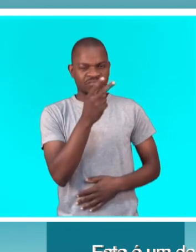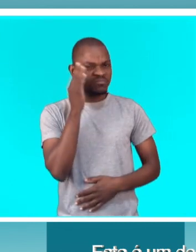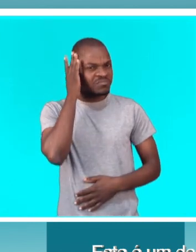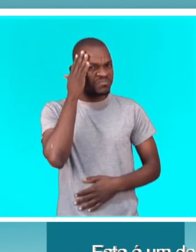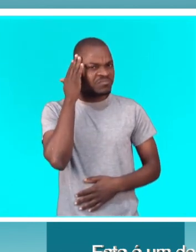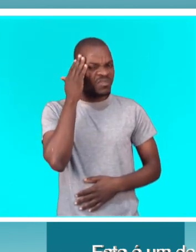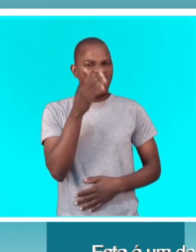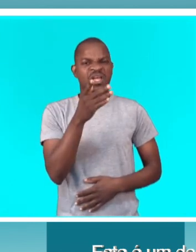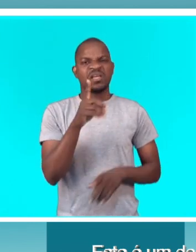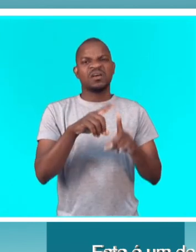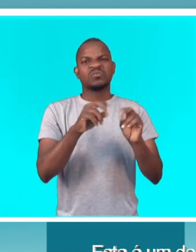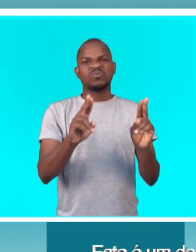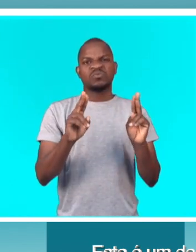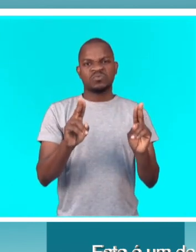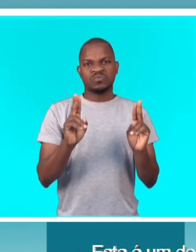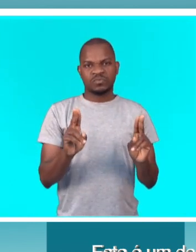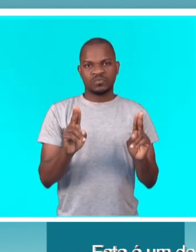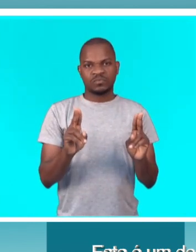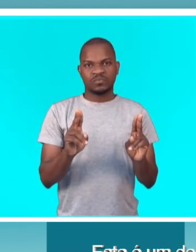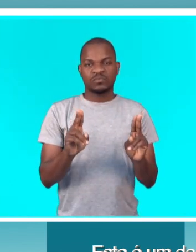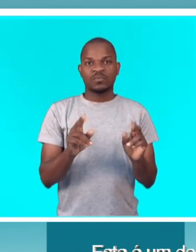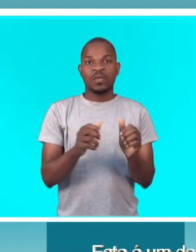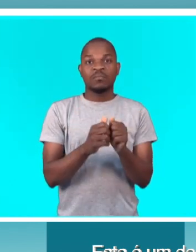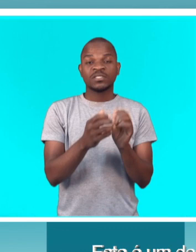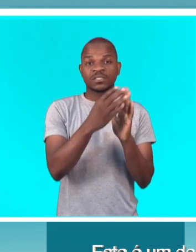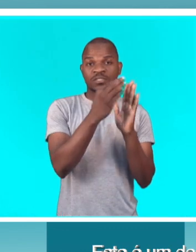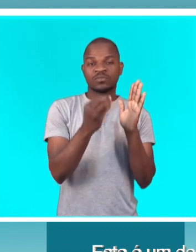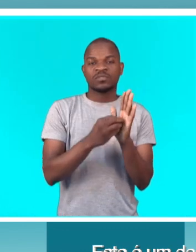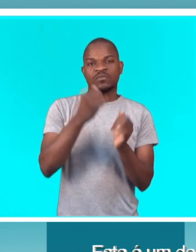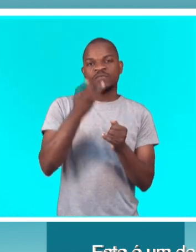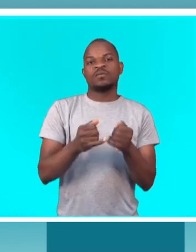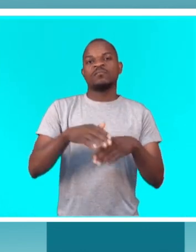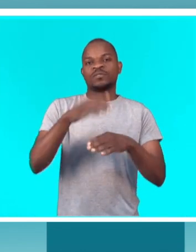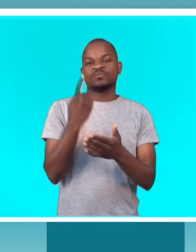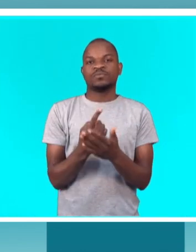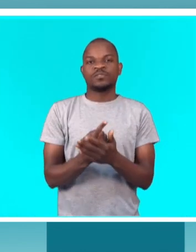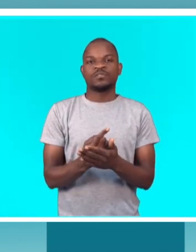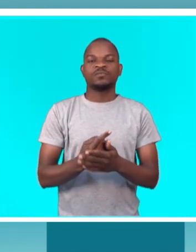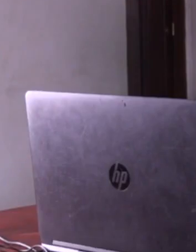que não grande coisa, mas o resultado final é foi diferente.